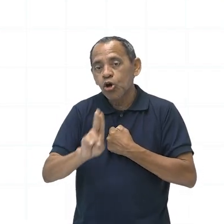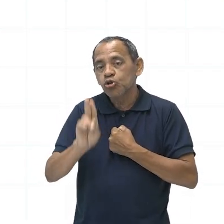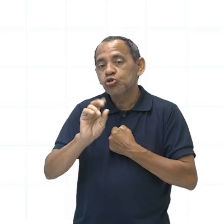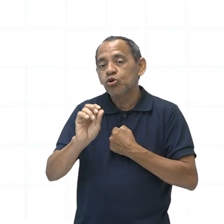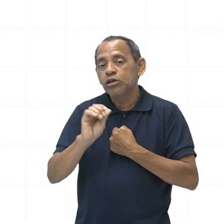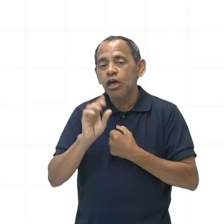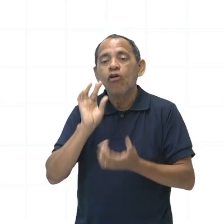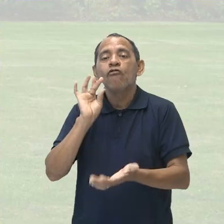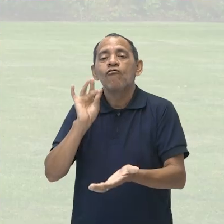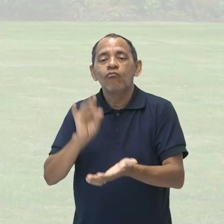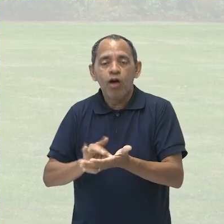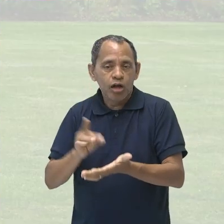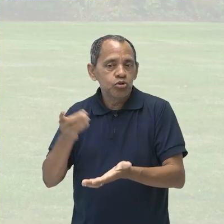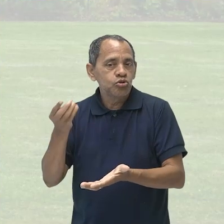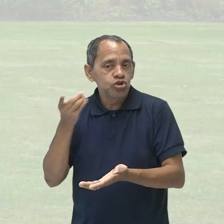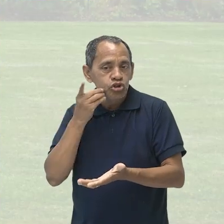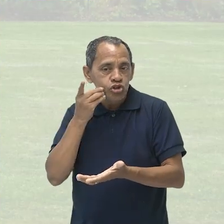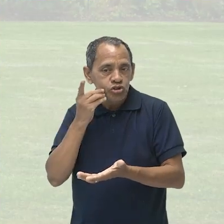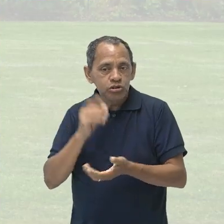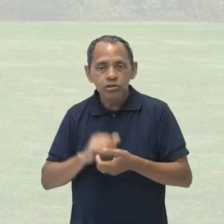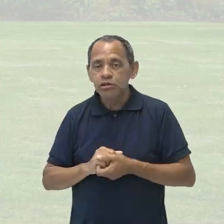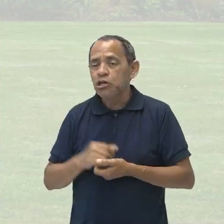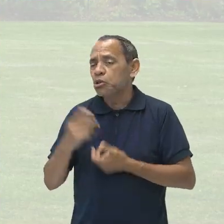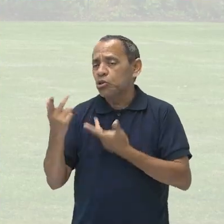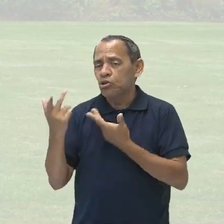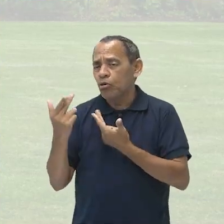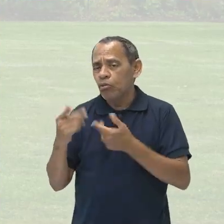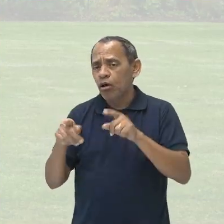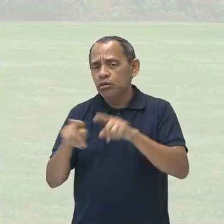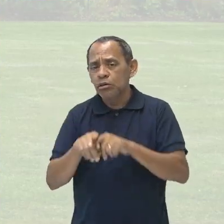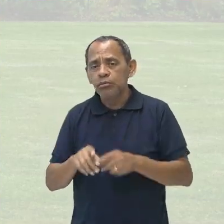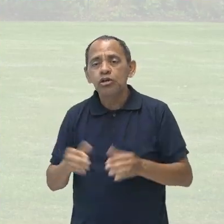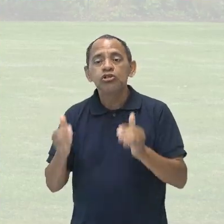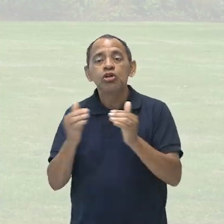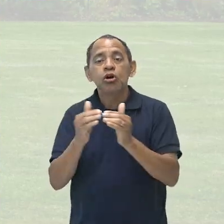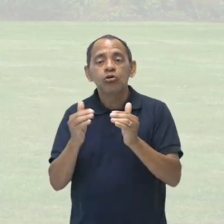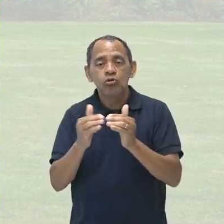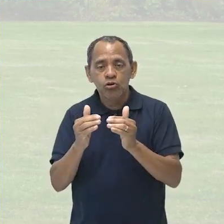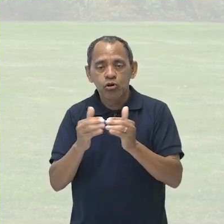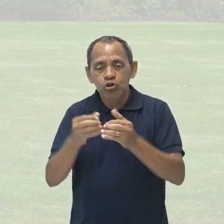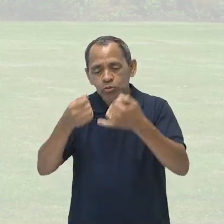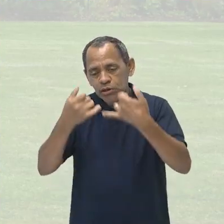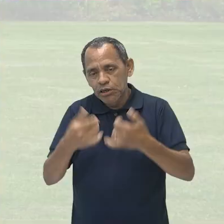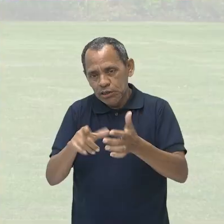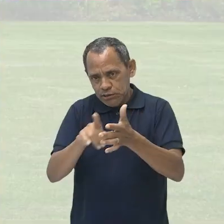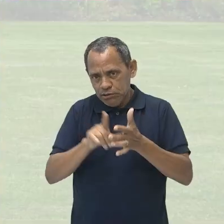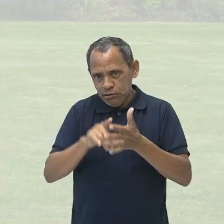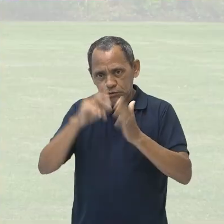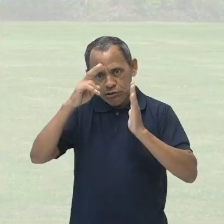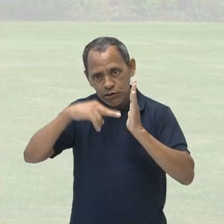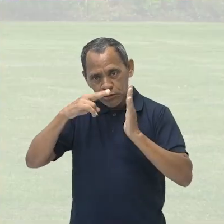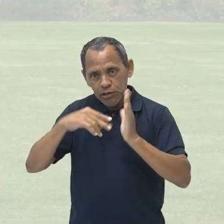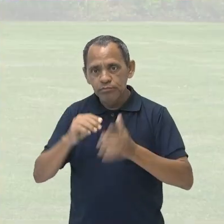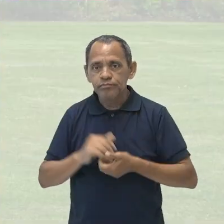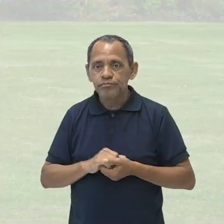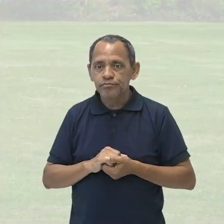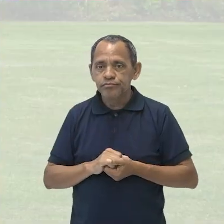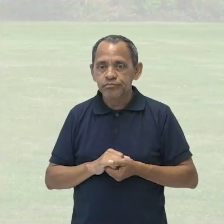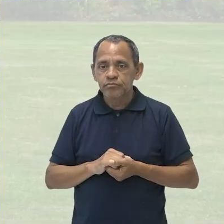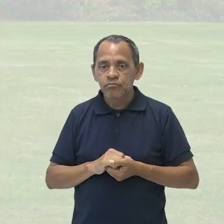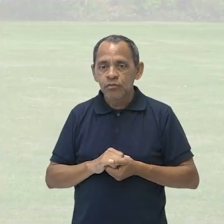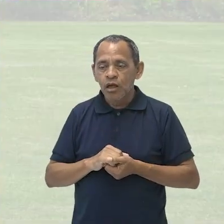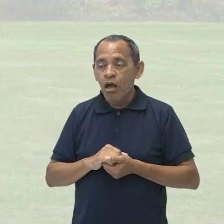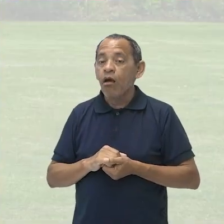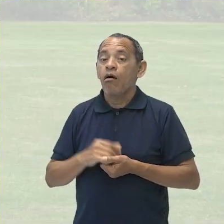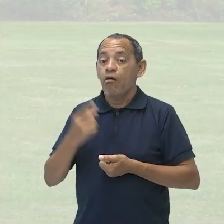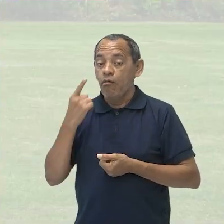um fato que é cotidiano, que é comum, conforme eu exemplifiquei para vocês antes da leitura. Passar para um jardim,